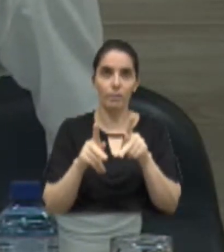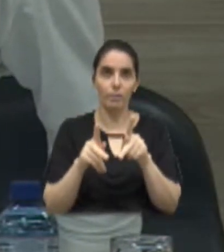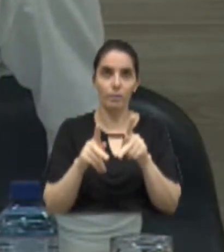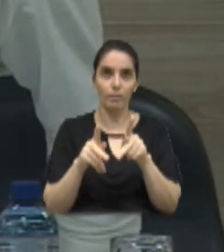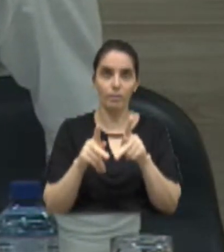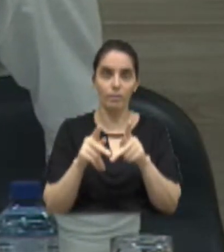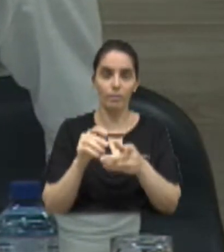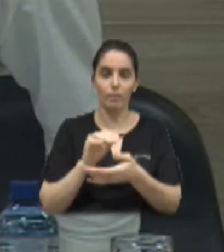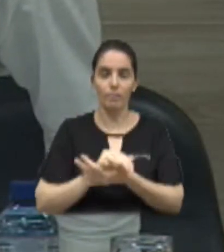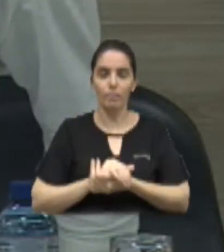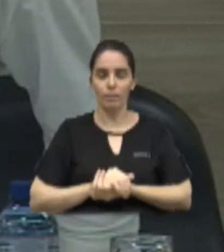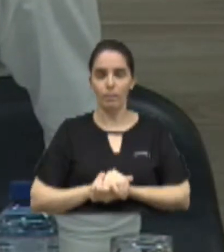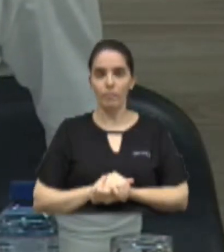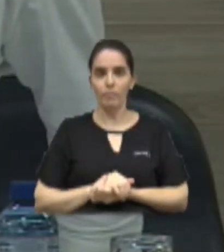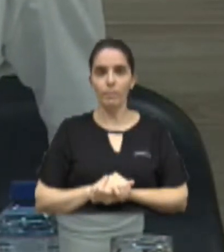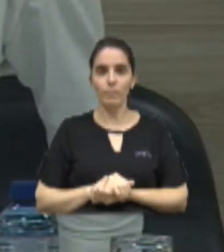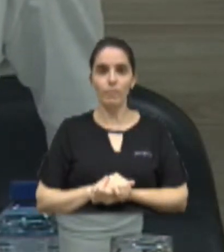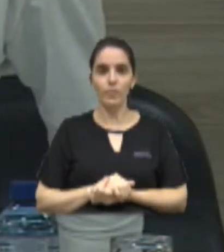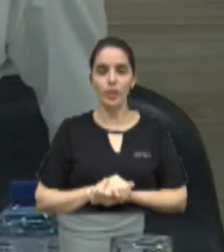mais tem